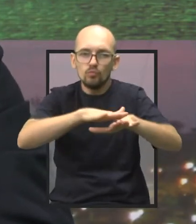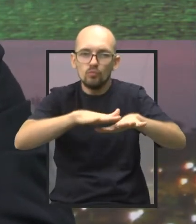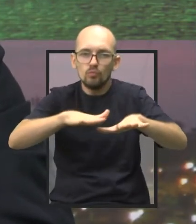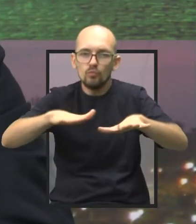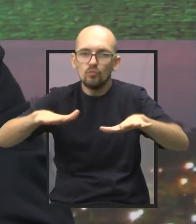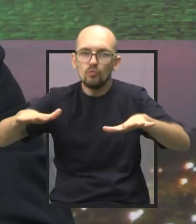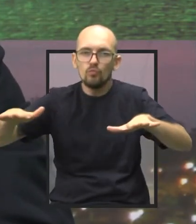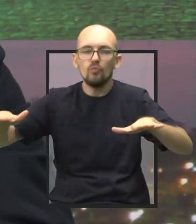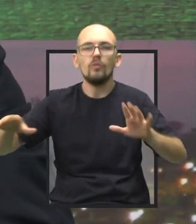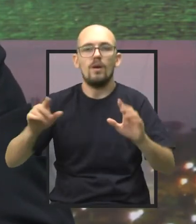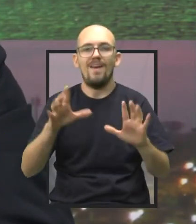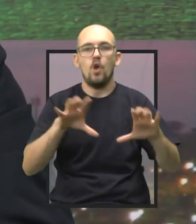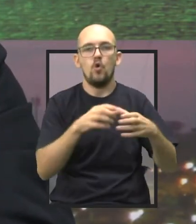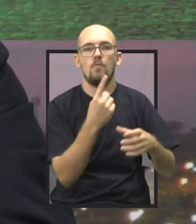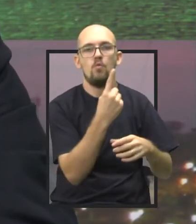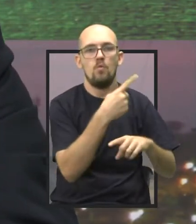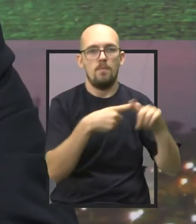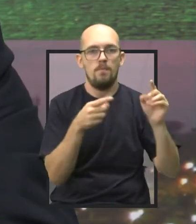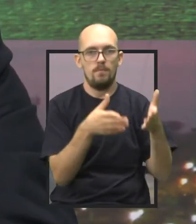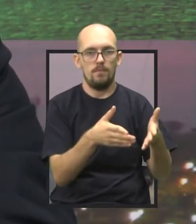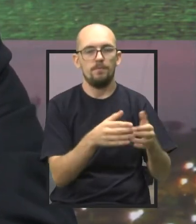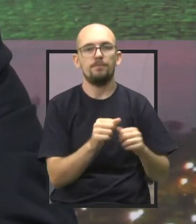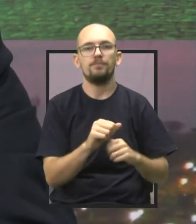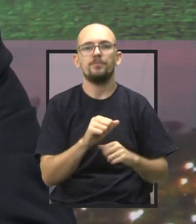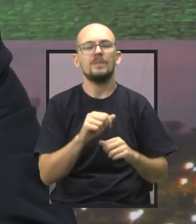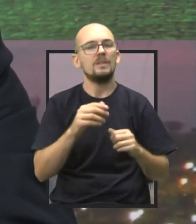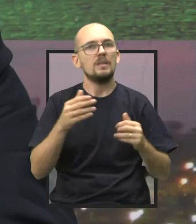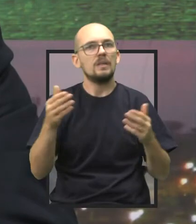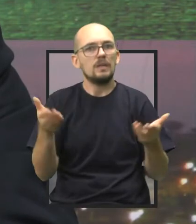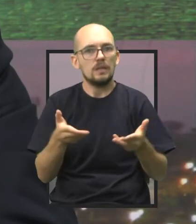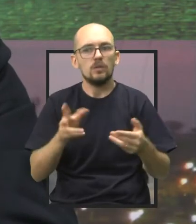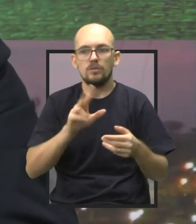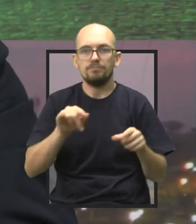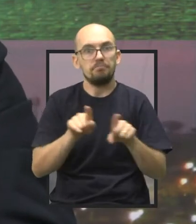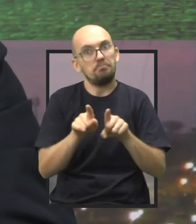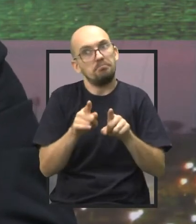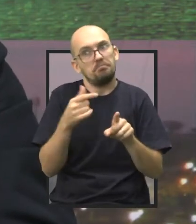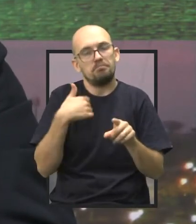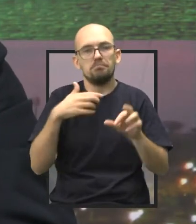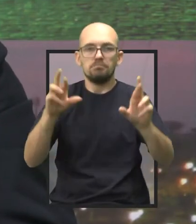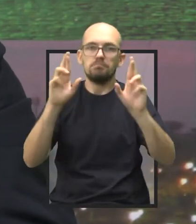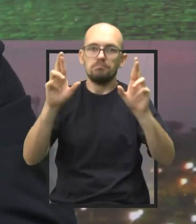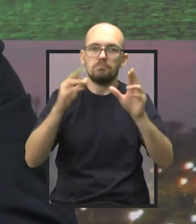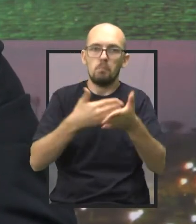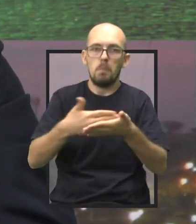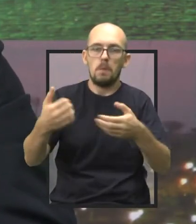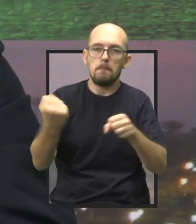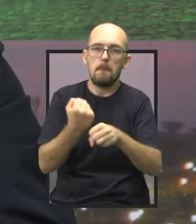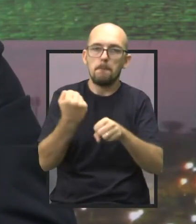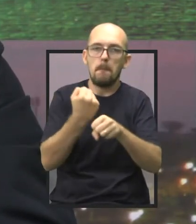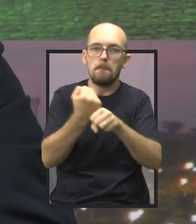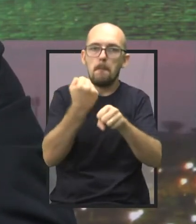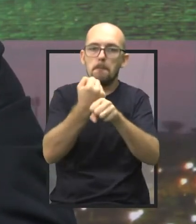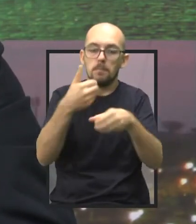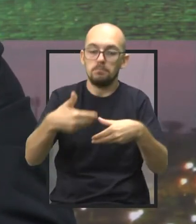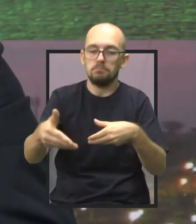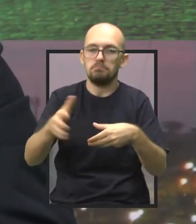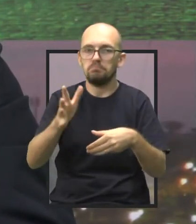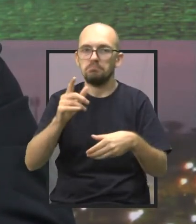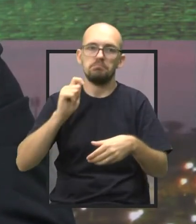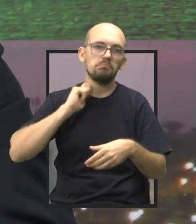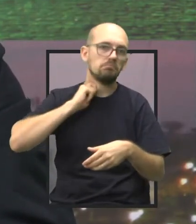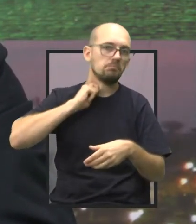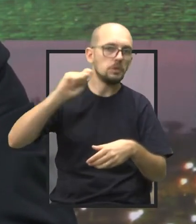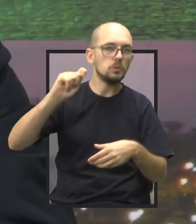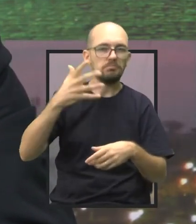é faixa 1,5. Tá? E vamos lançar, espero que comece as obras começo de abril, no